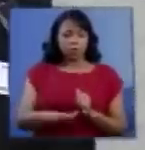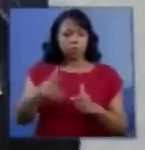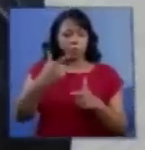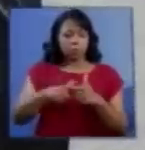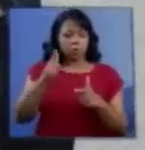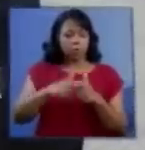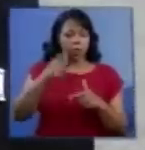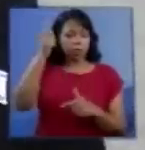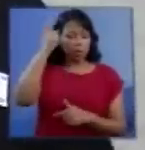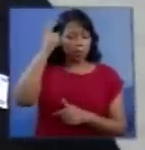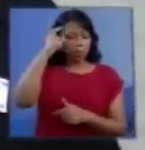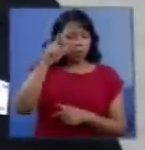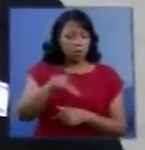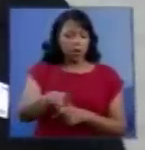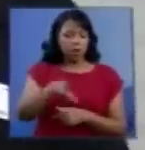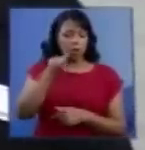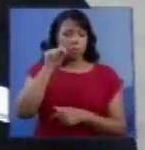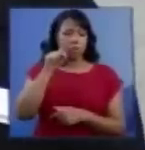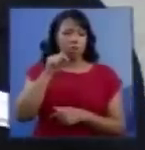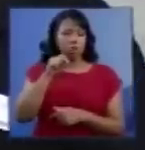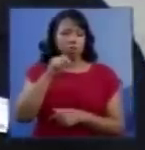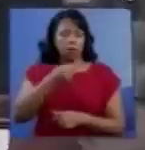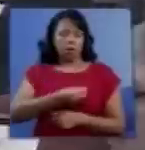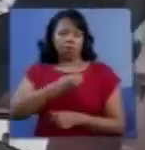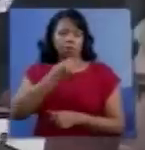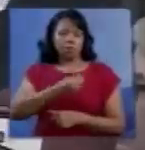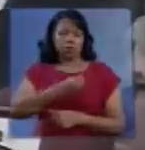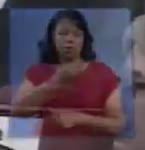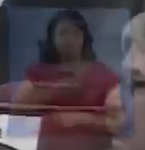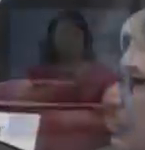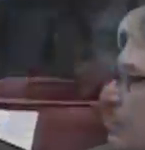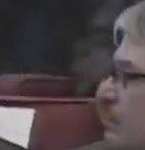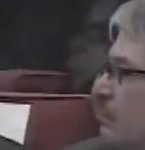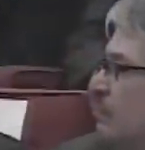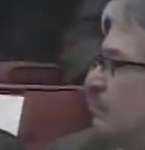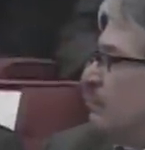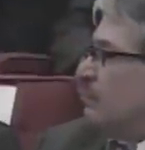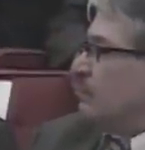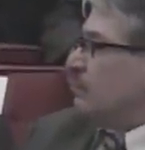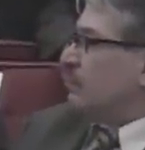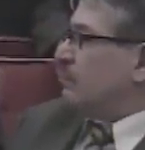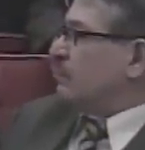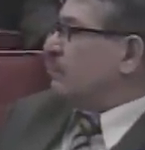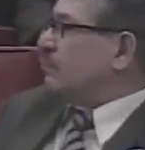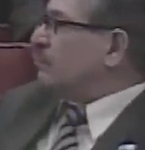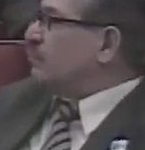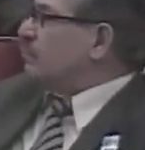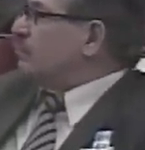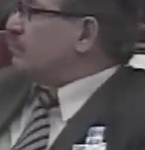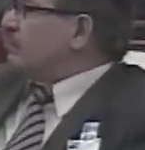encefalia escolhe pois a vida muito obrigado